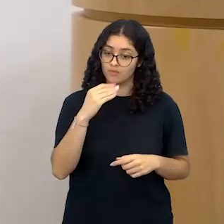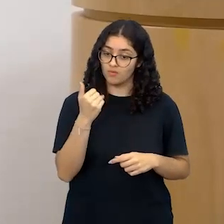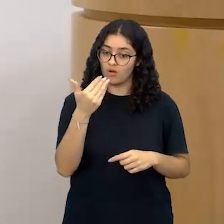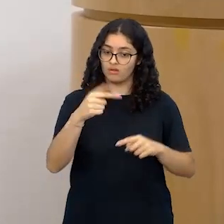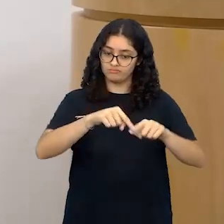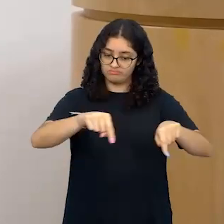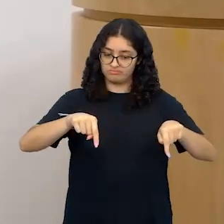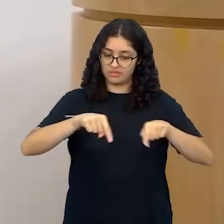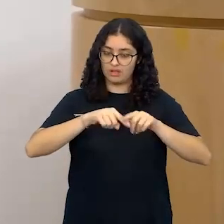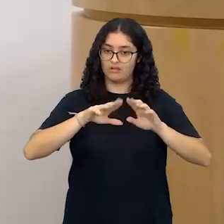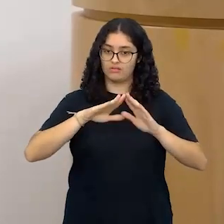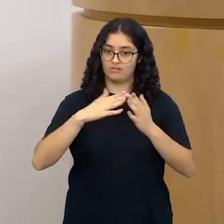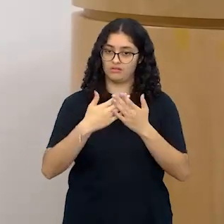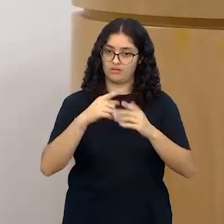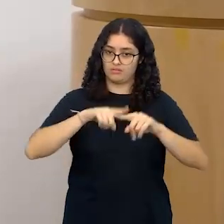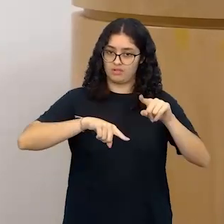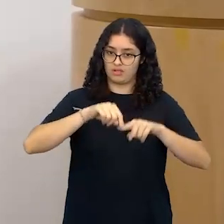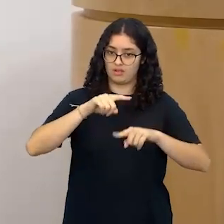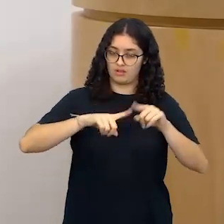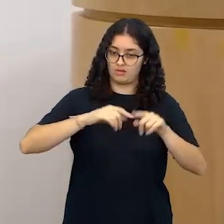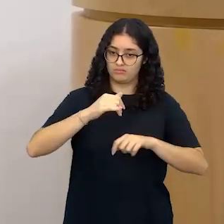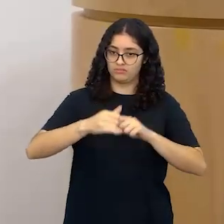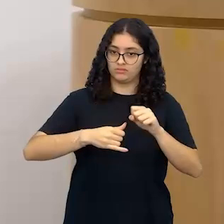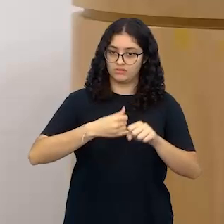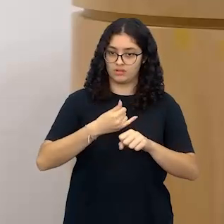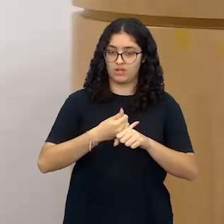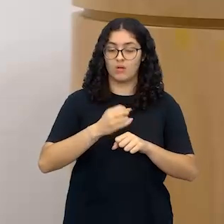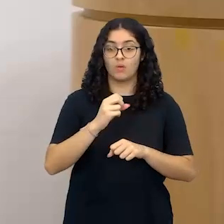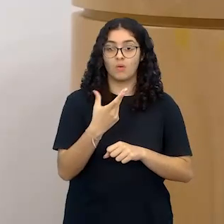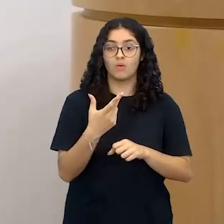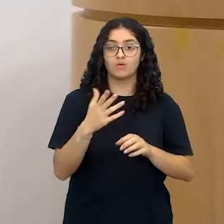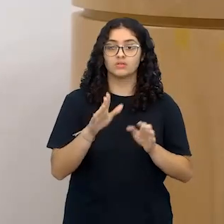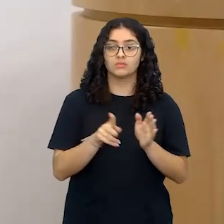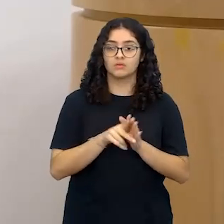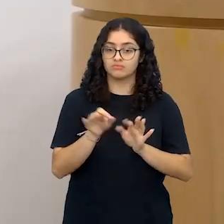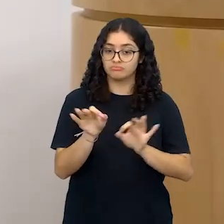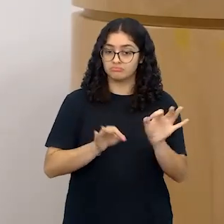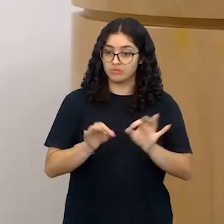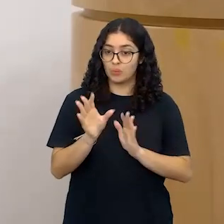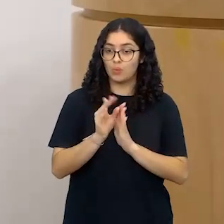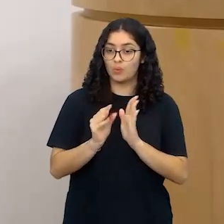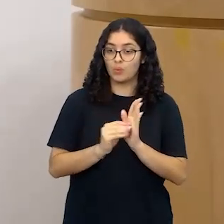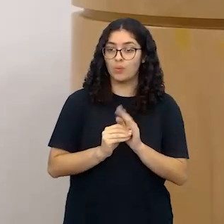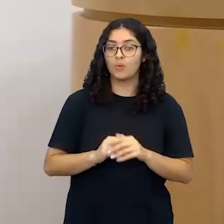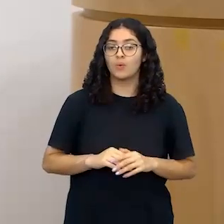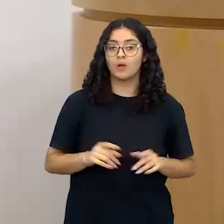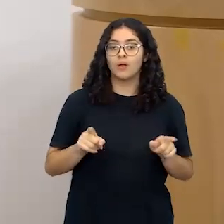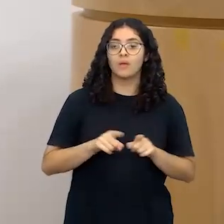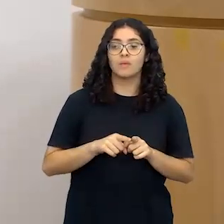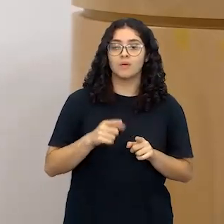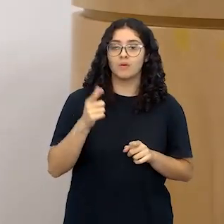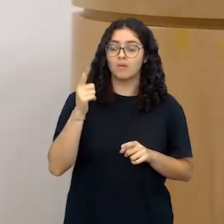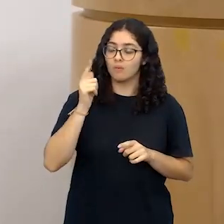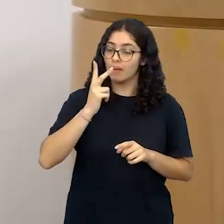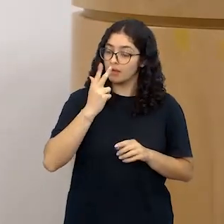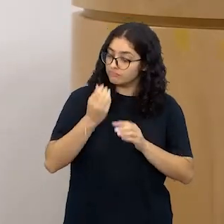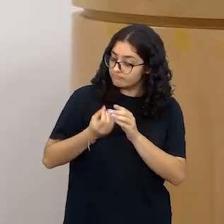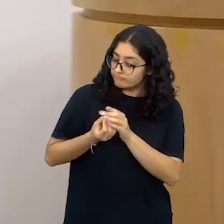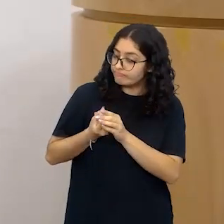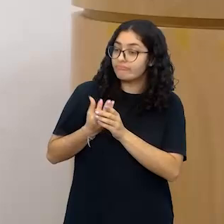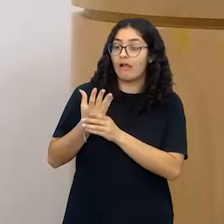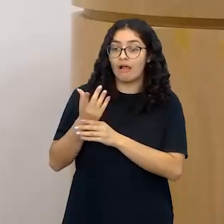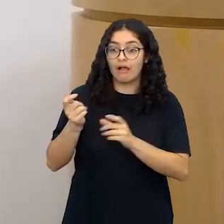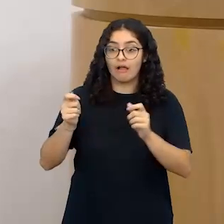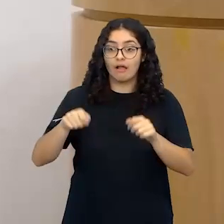livro didático, do material digital ou de um conteúdo programático. E isso vai ganhando forma aqui no estado de São Paulo